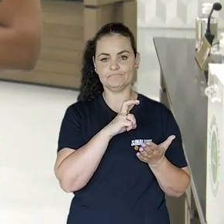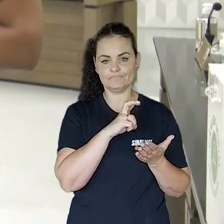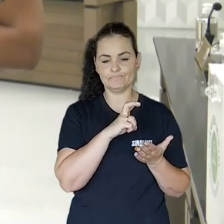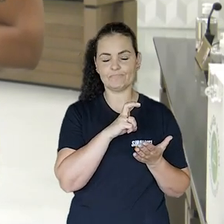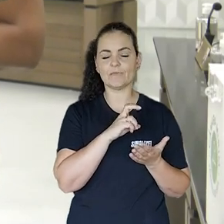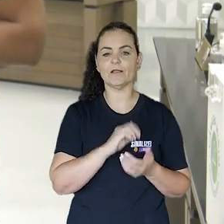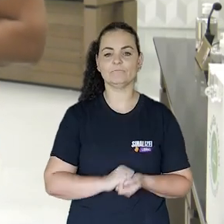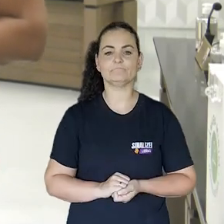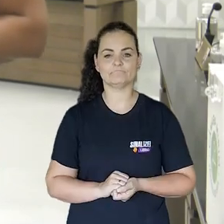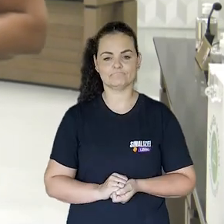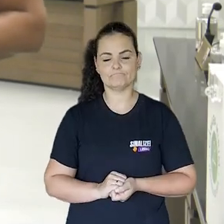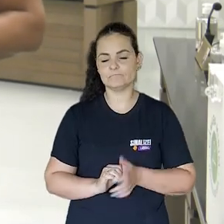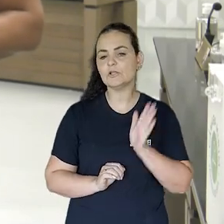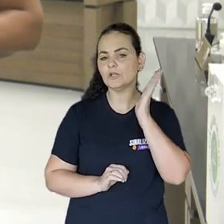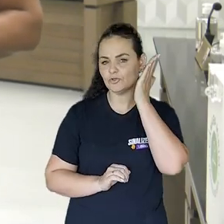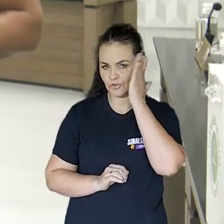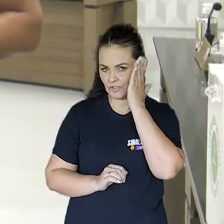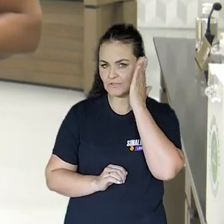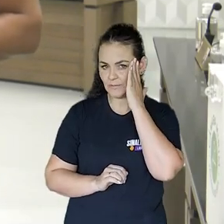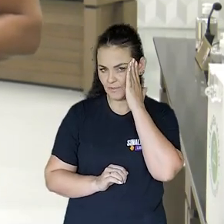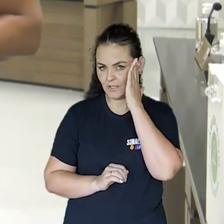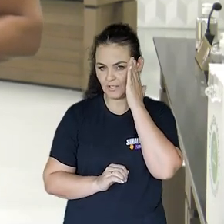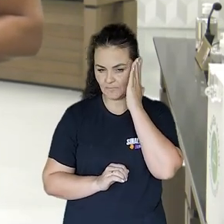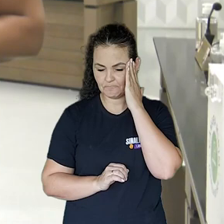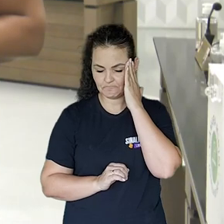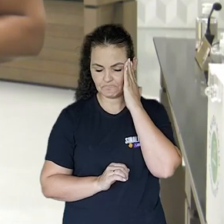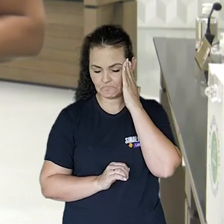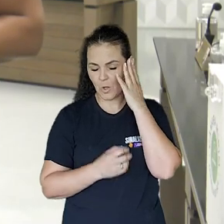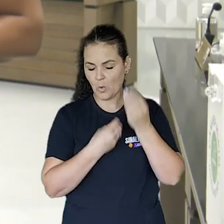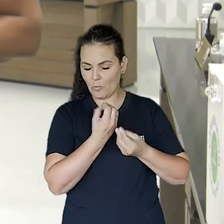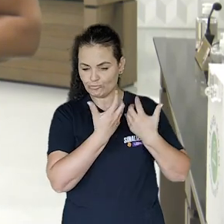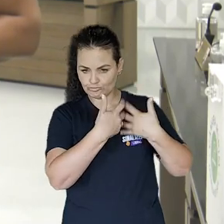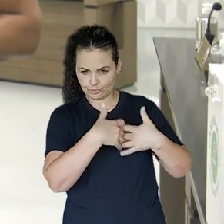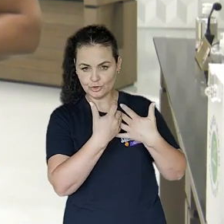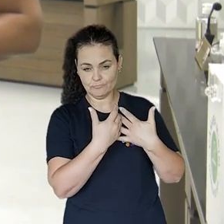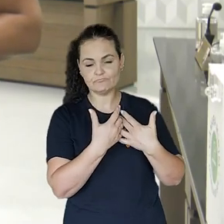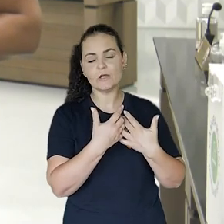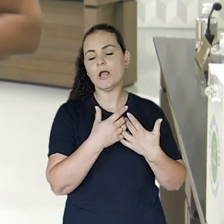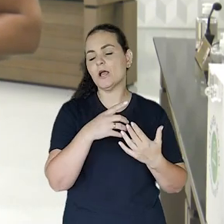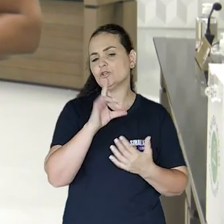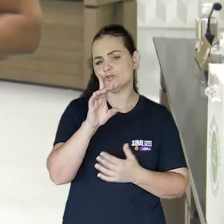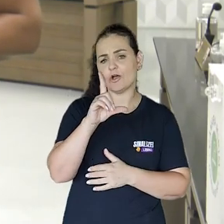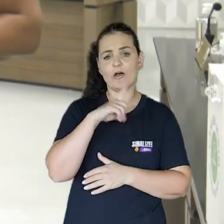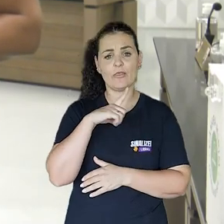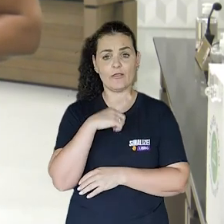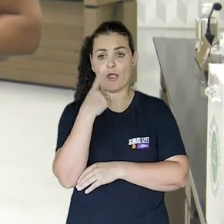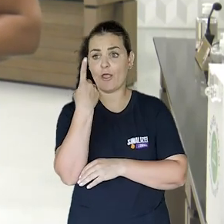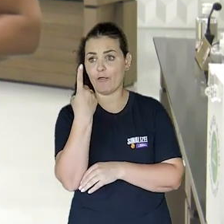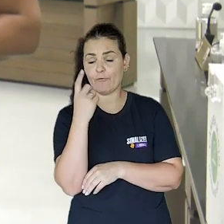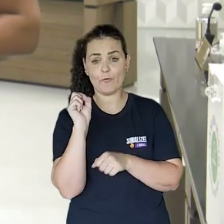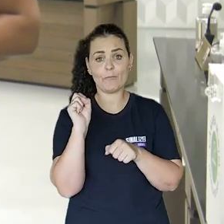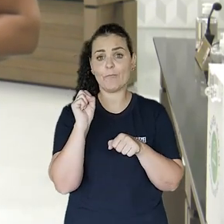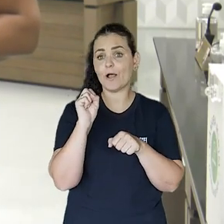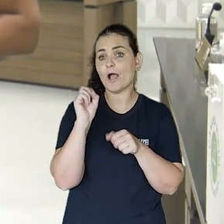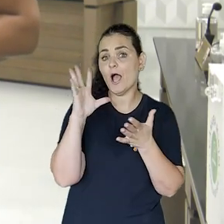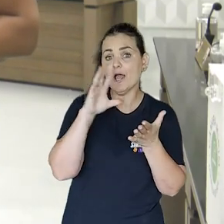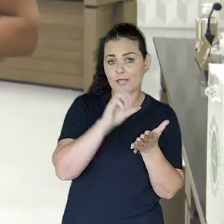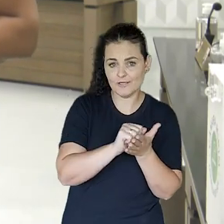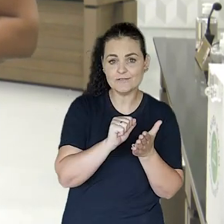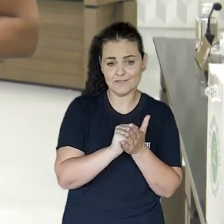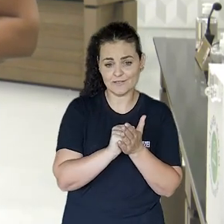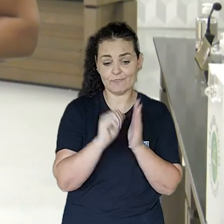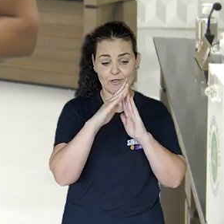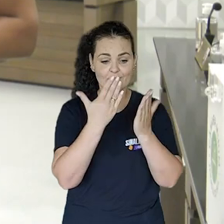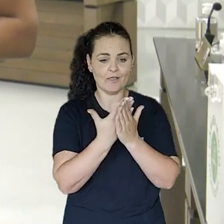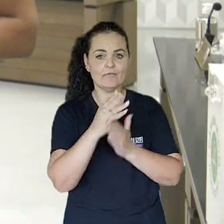já era sabido anteriormente, nós tivemos apenas uma inscrição de escola de rede privada que automaticamente